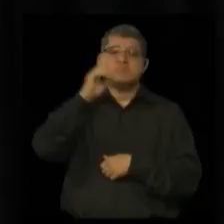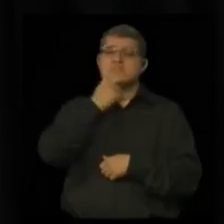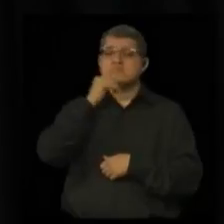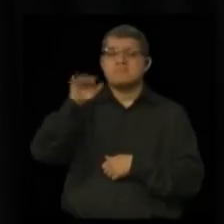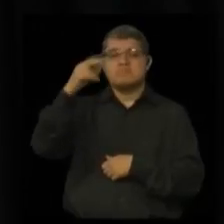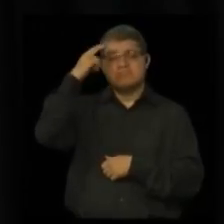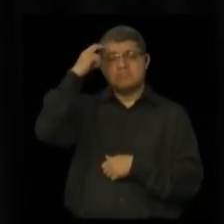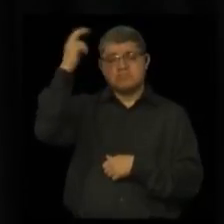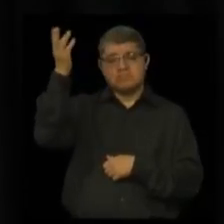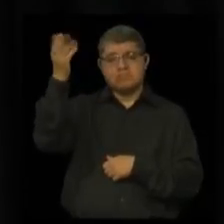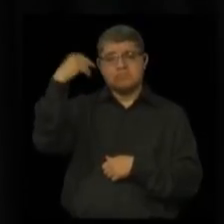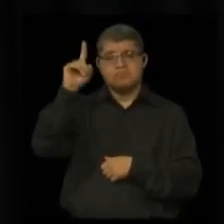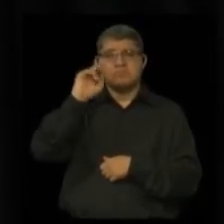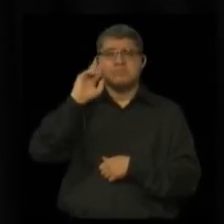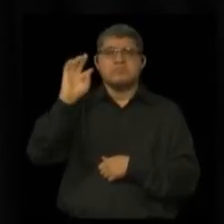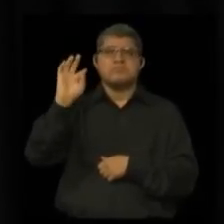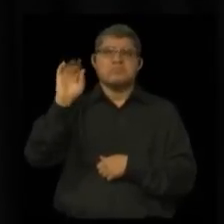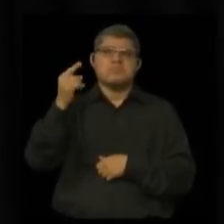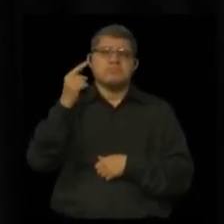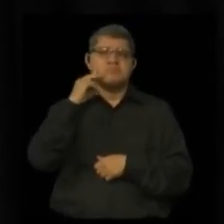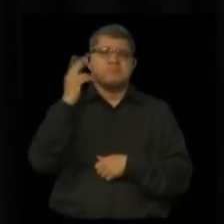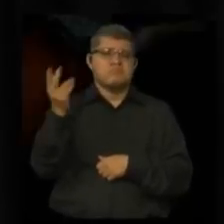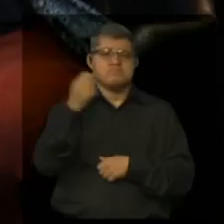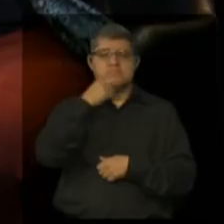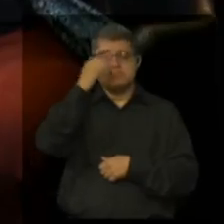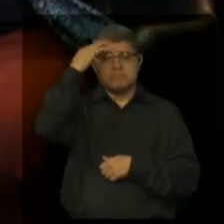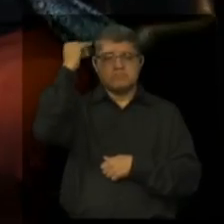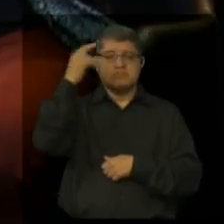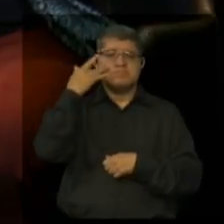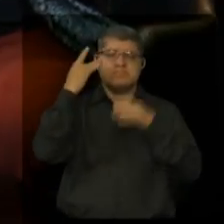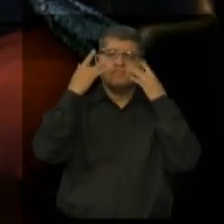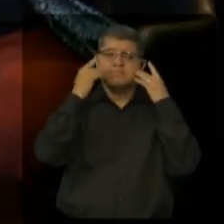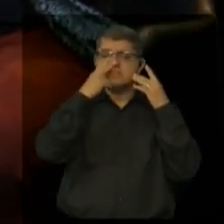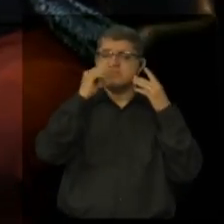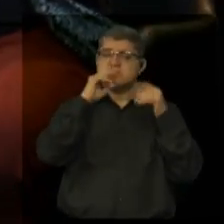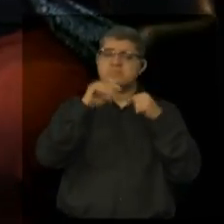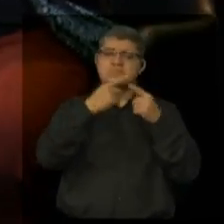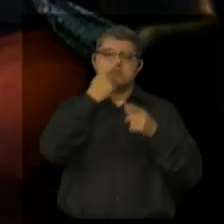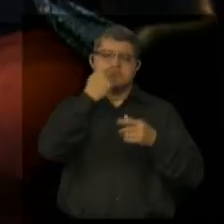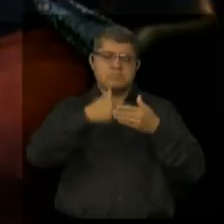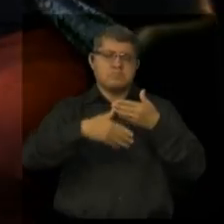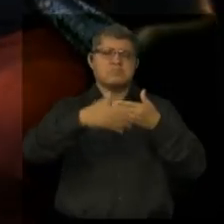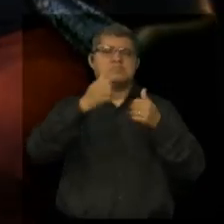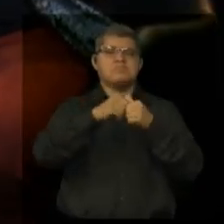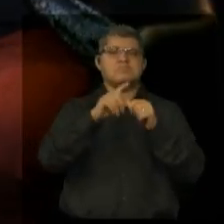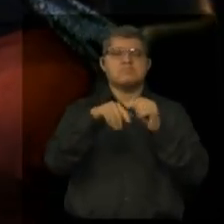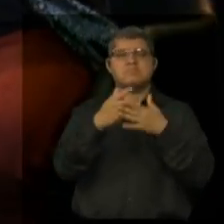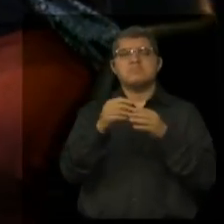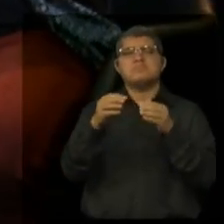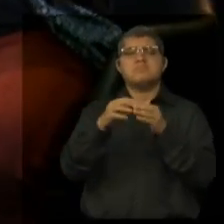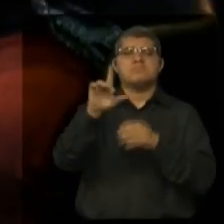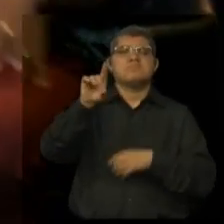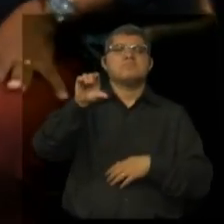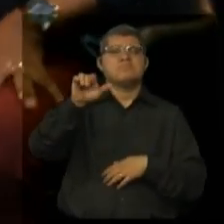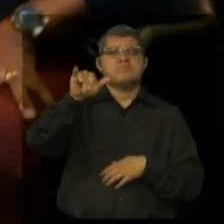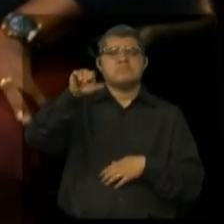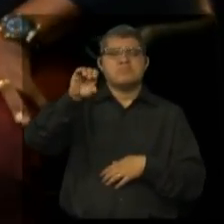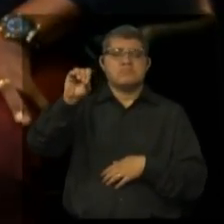muito interessante, né? Um artista que eu acho que vai dar muito o que falar. Aí tem banda